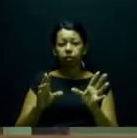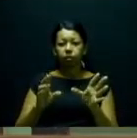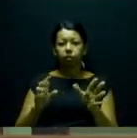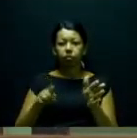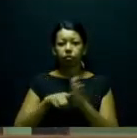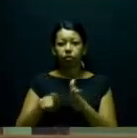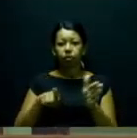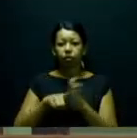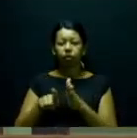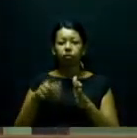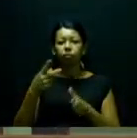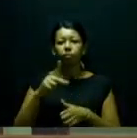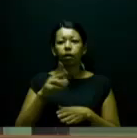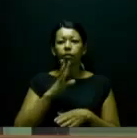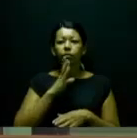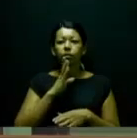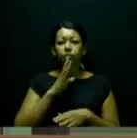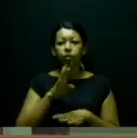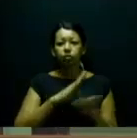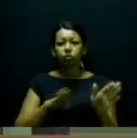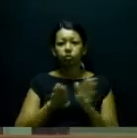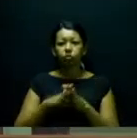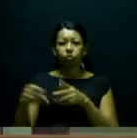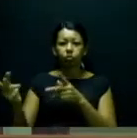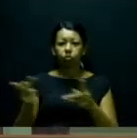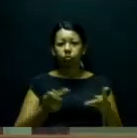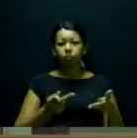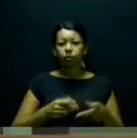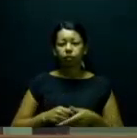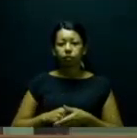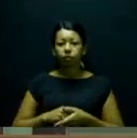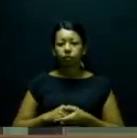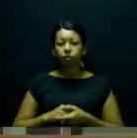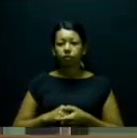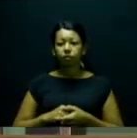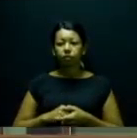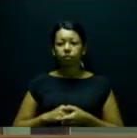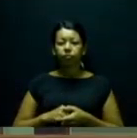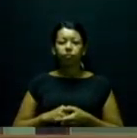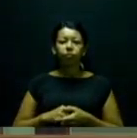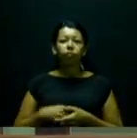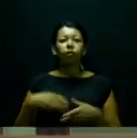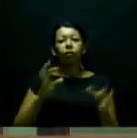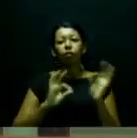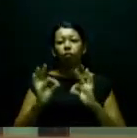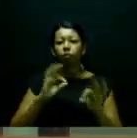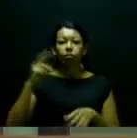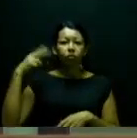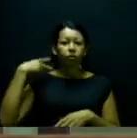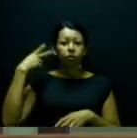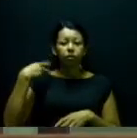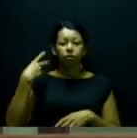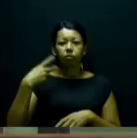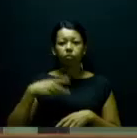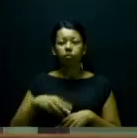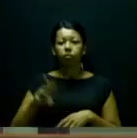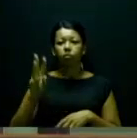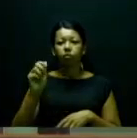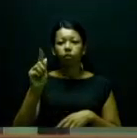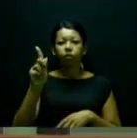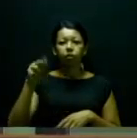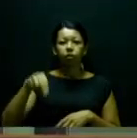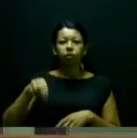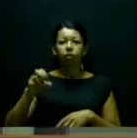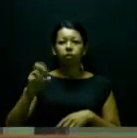de Inquérito para conhecimento do plenário. Questão de ordem, presidente. Questão de ordem, vereador Wagner